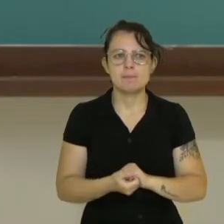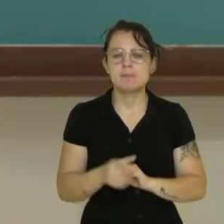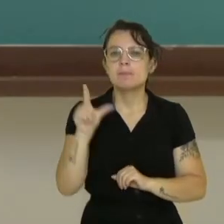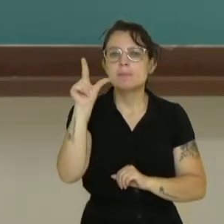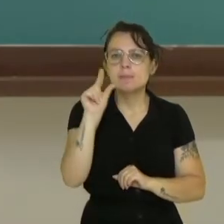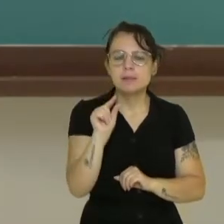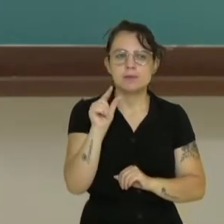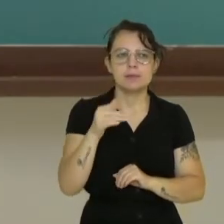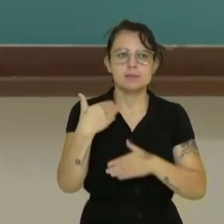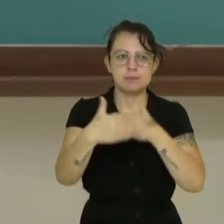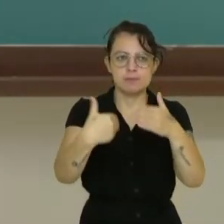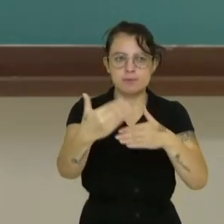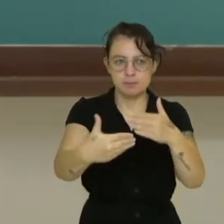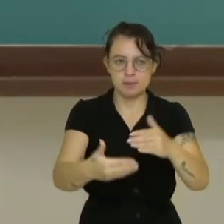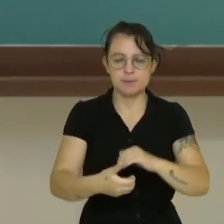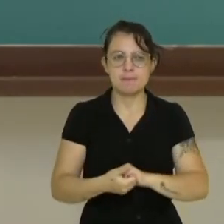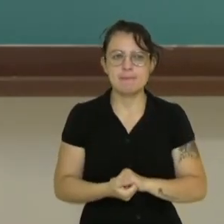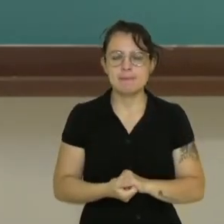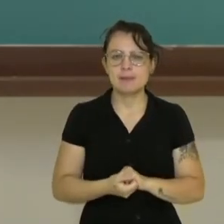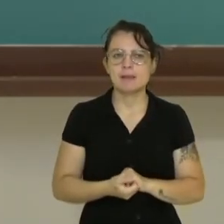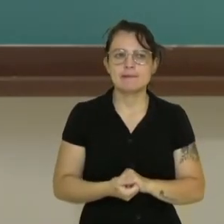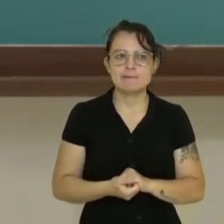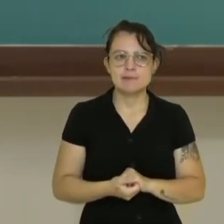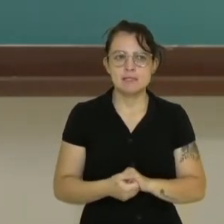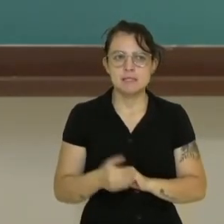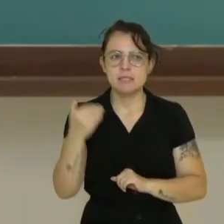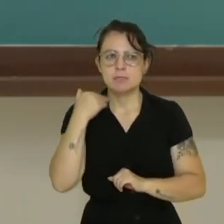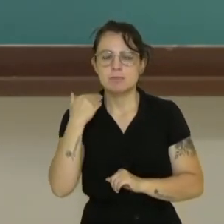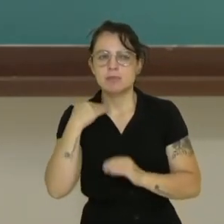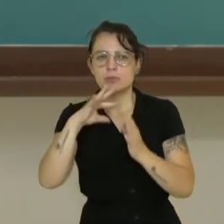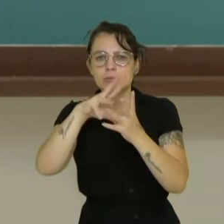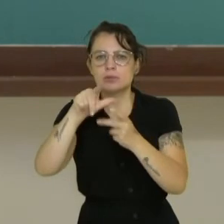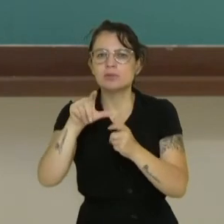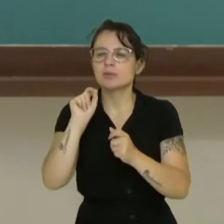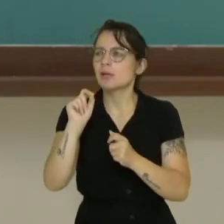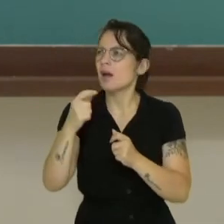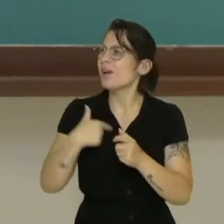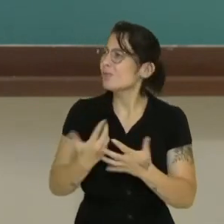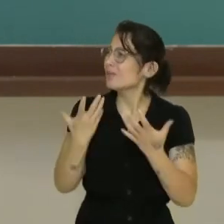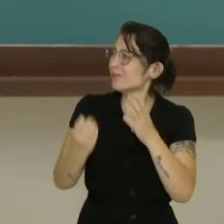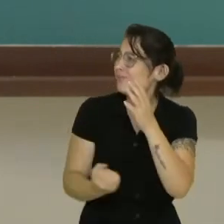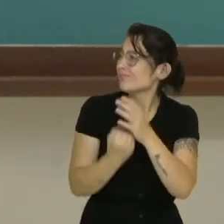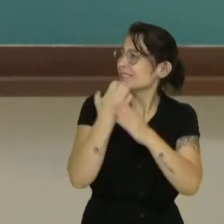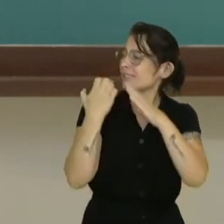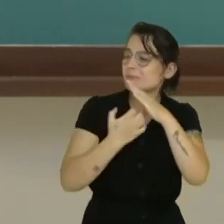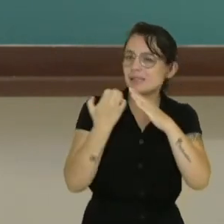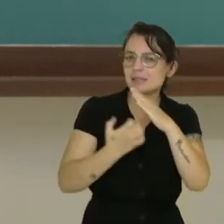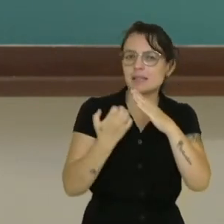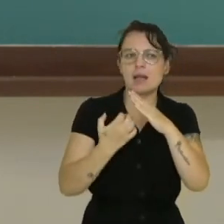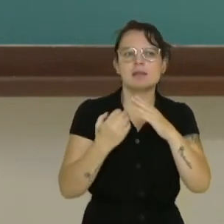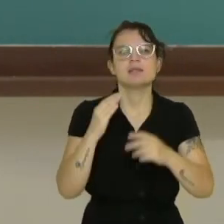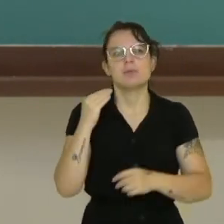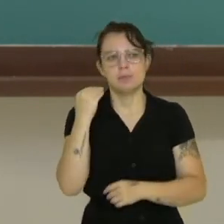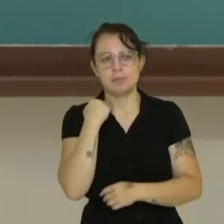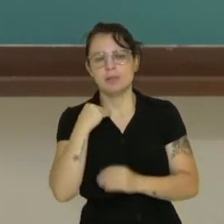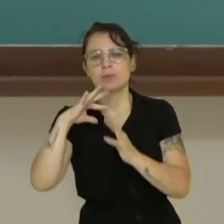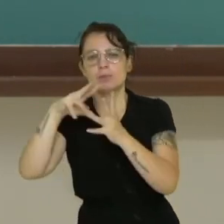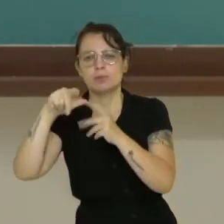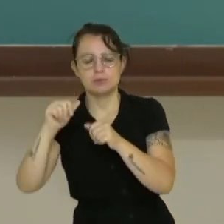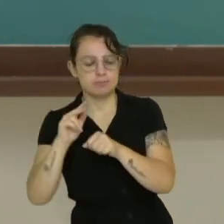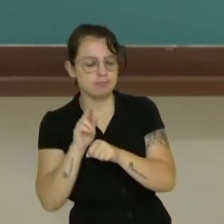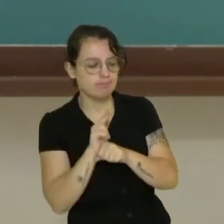Banco Mundial fornece, então, empréstimos a países que querem começar a se industrializar ou querem começar a criar uma